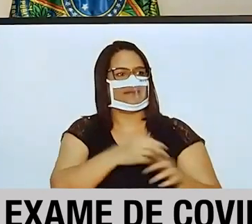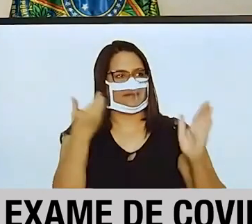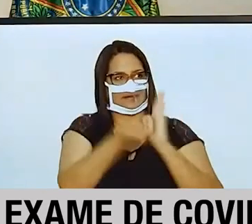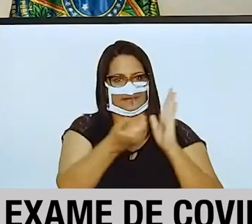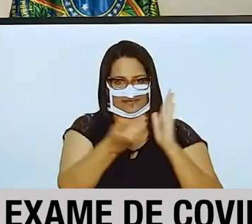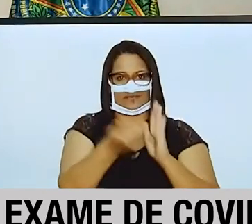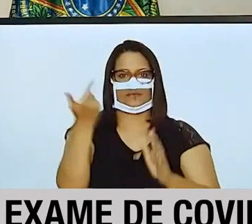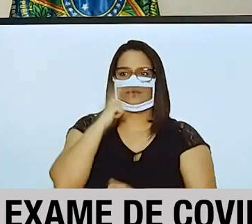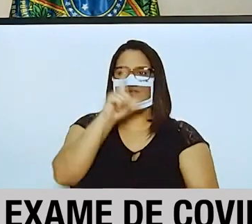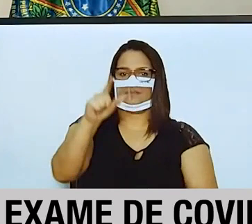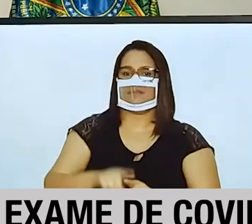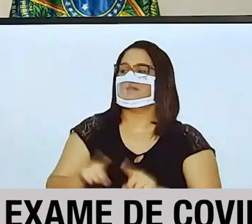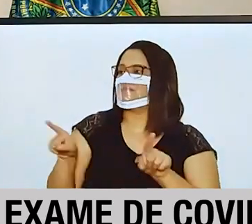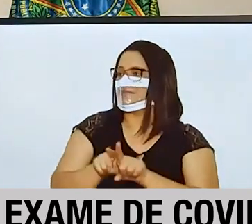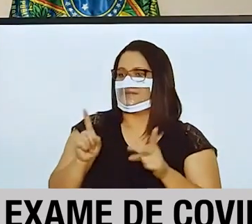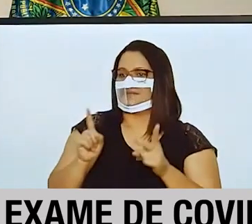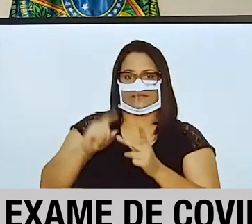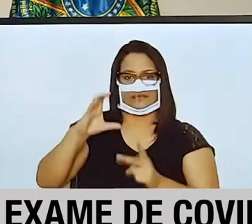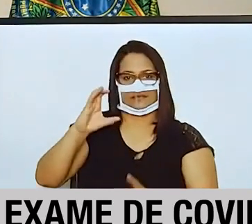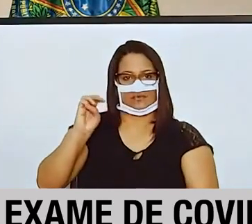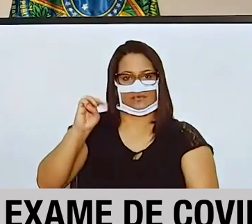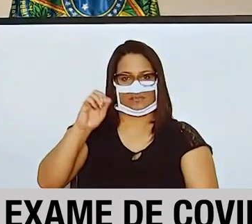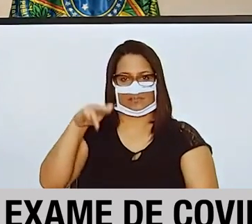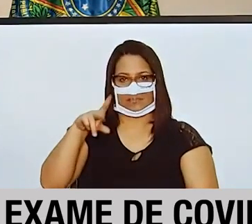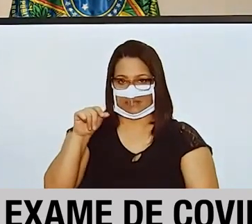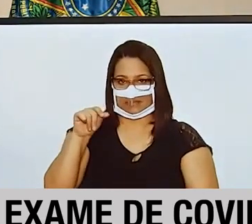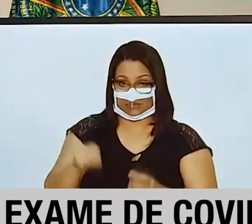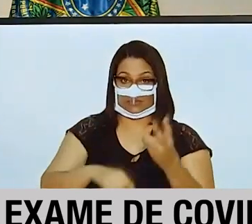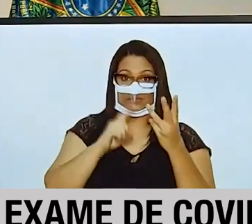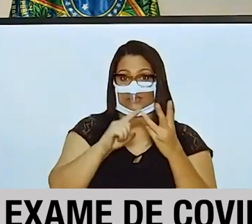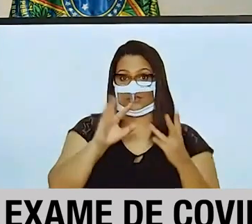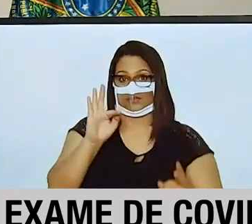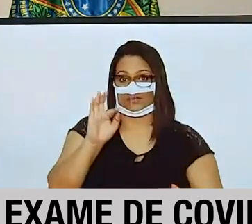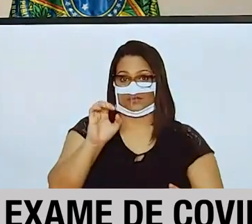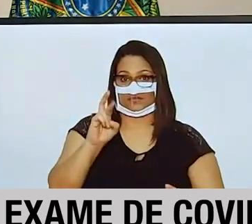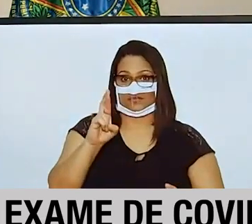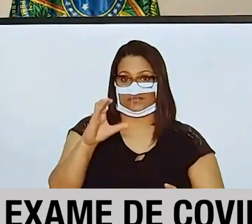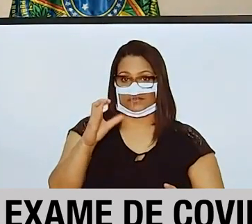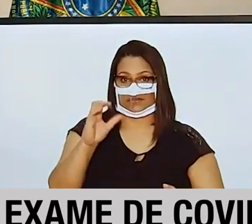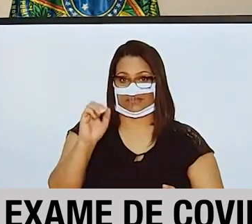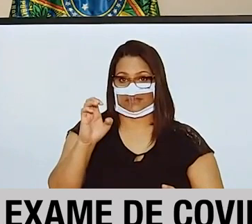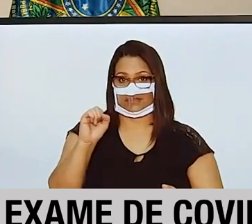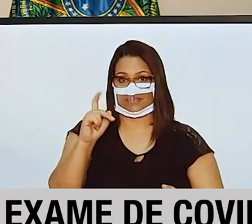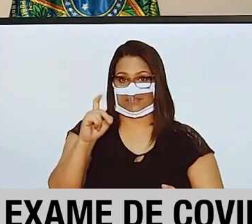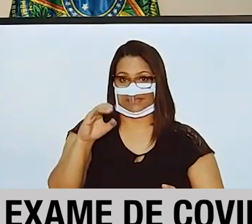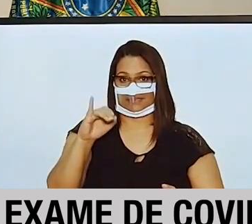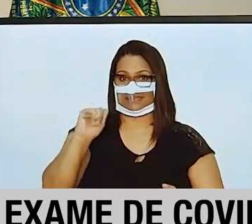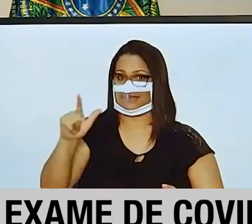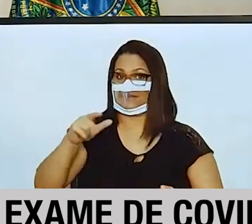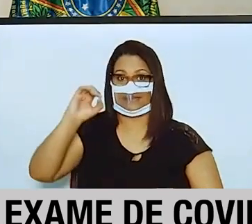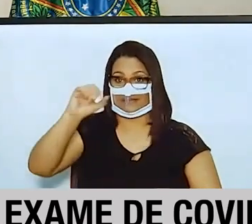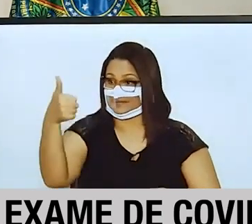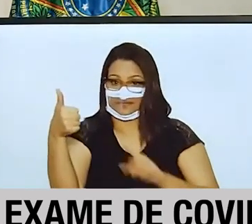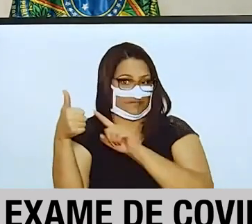apresentou ontem material divulgado pela NASA que mostra a existência de poucos focos de queimada lá na Amazônia.